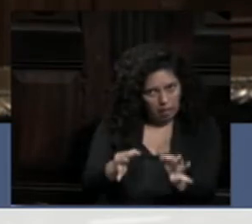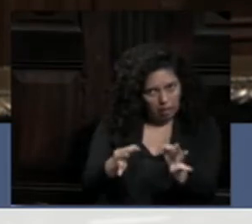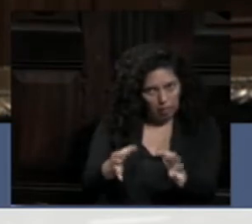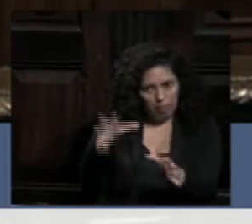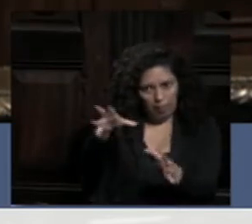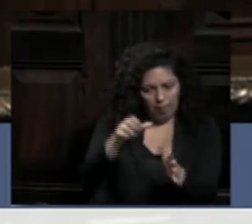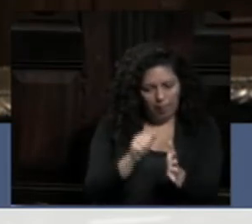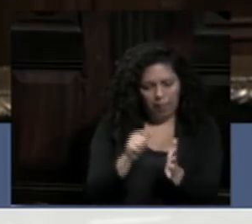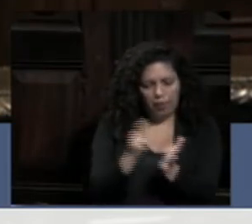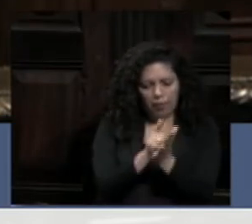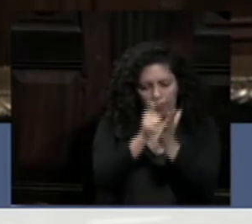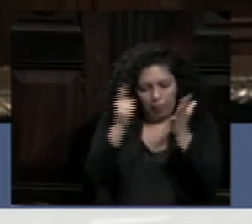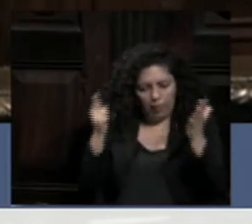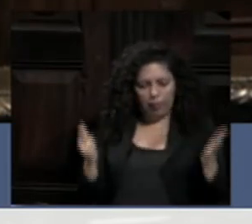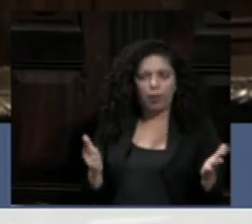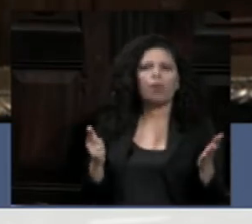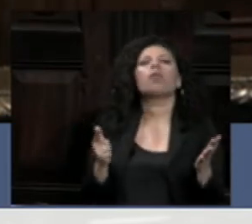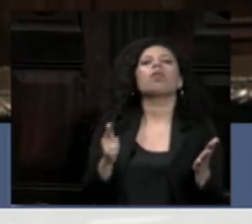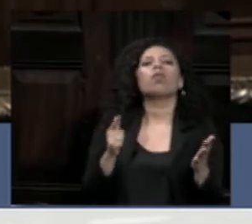o certificado,